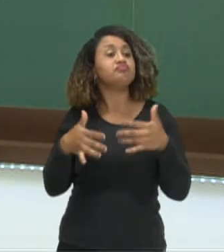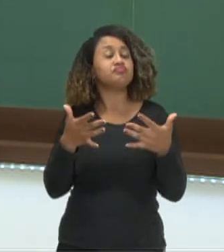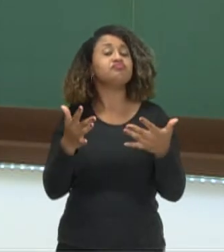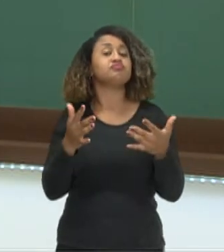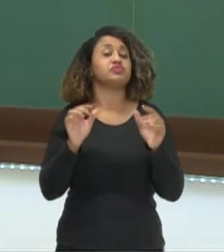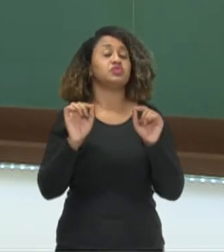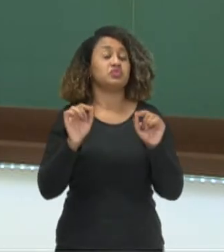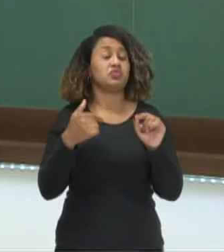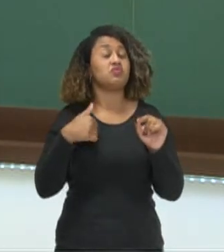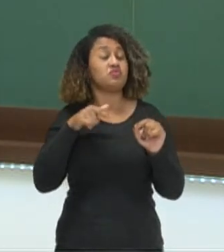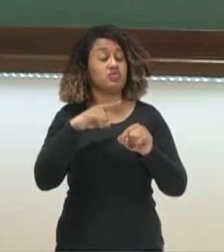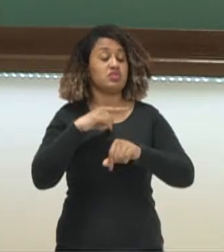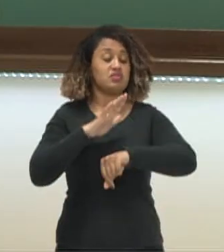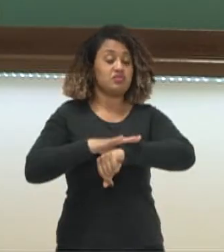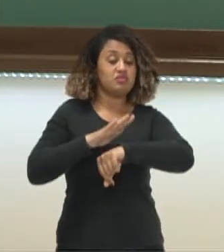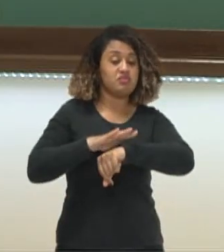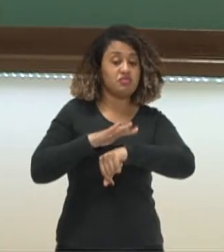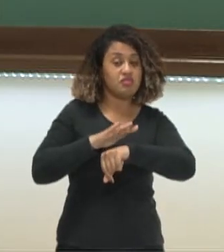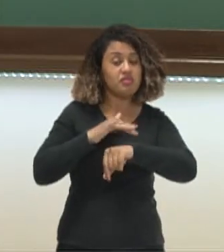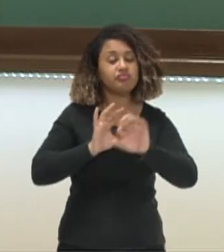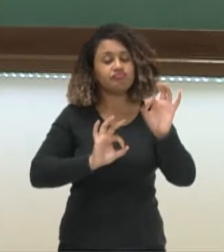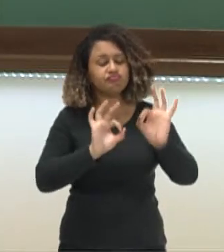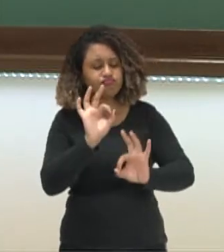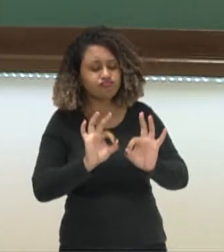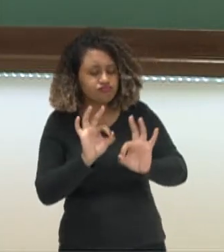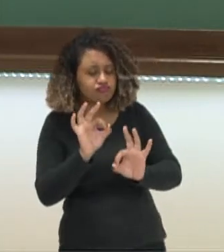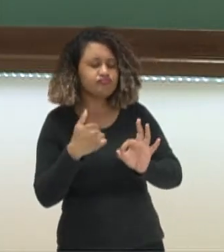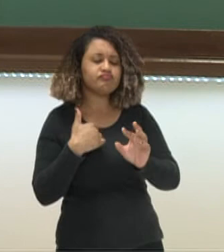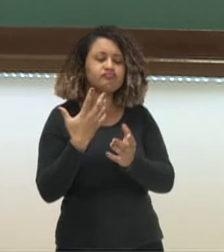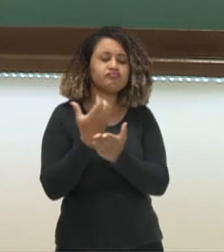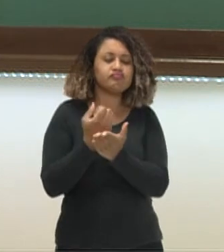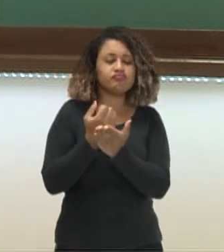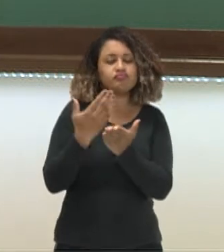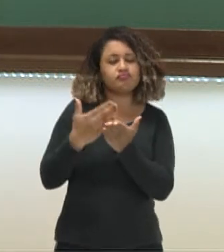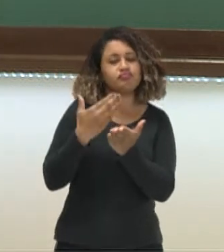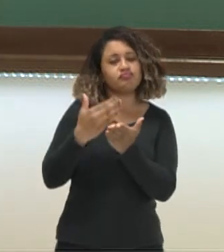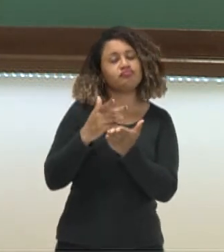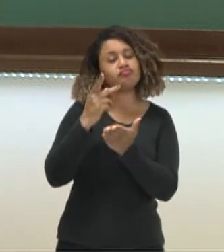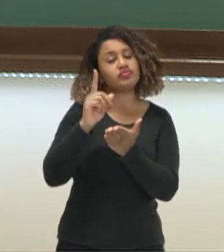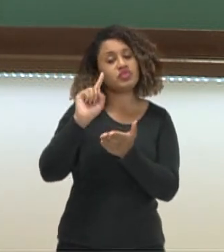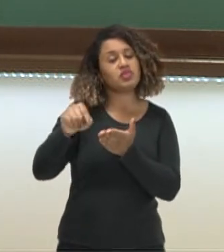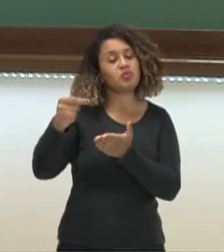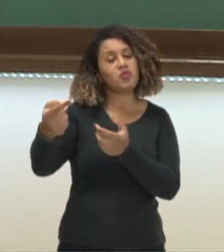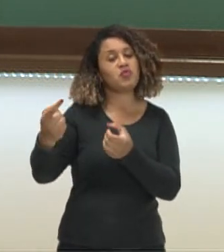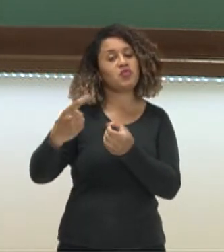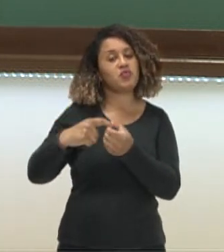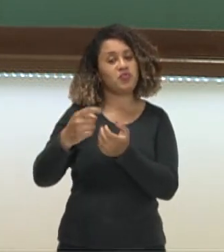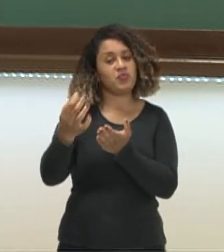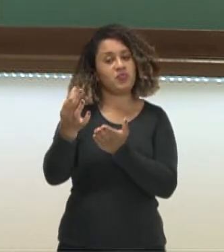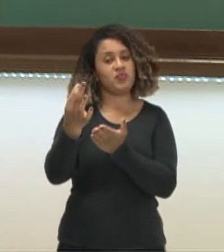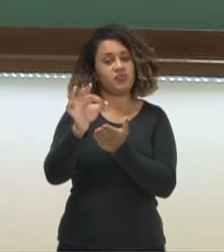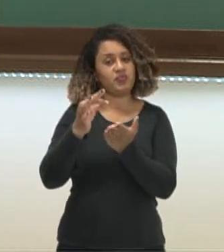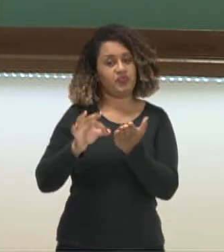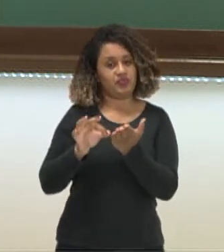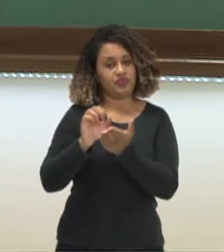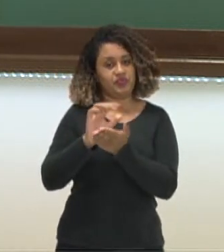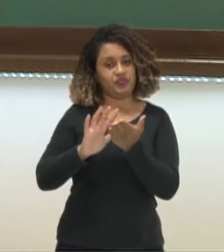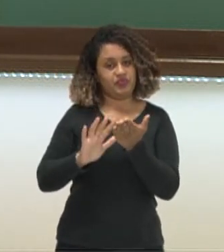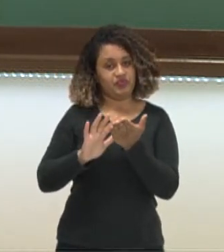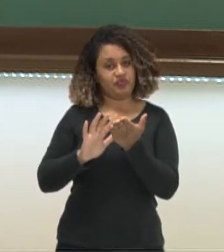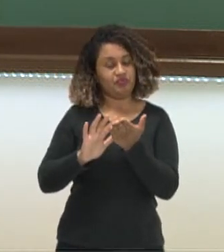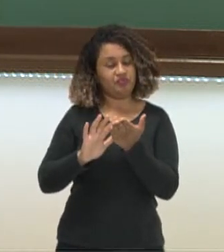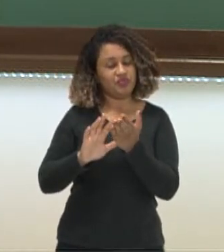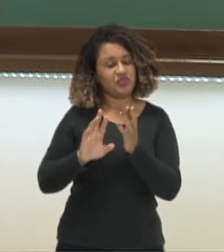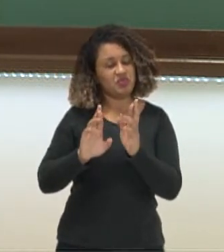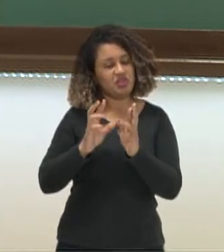estudante, você terá um tempo, organize esses dados no caderno e na sequência nós vamos retornar com a correção.